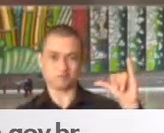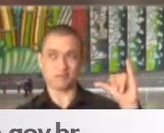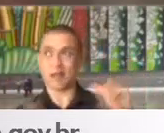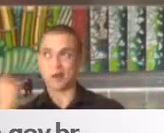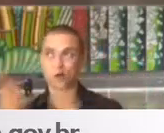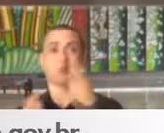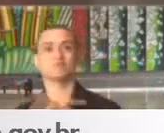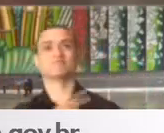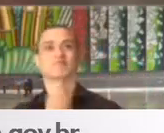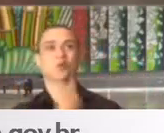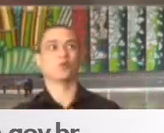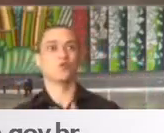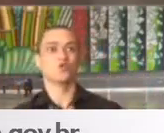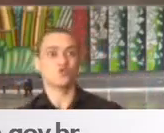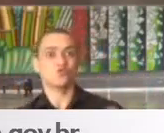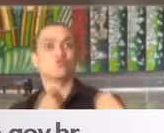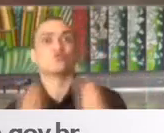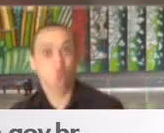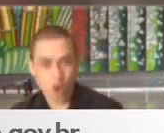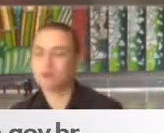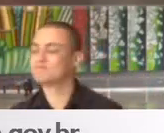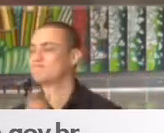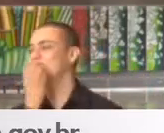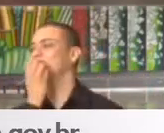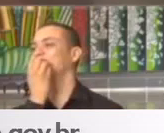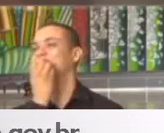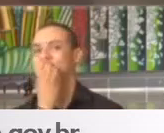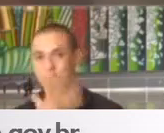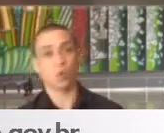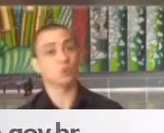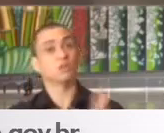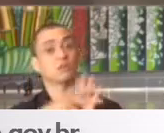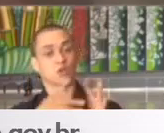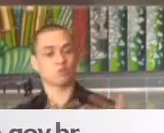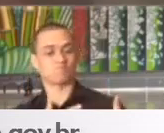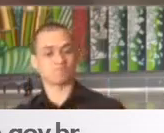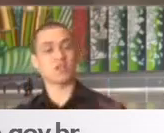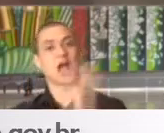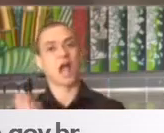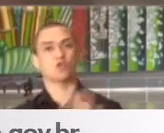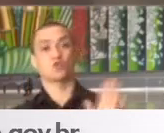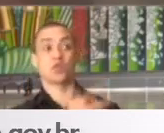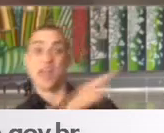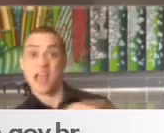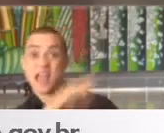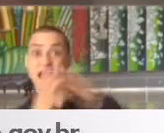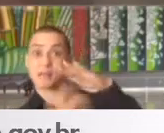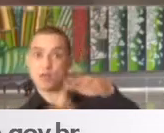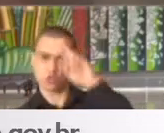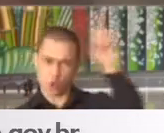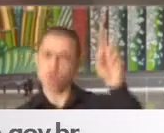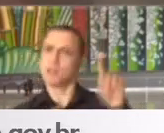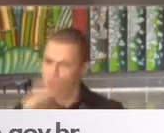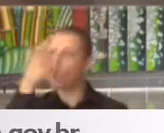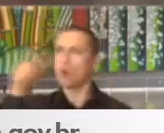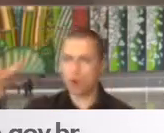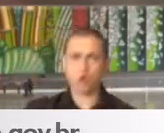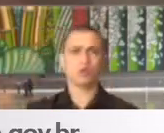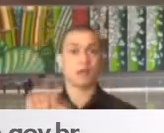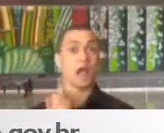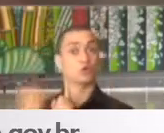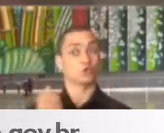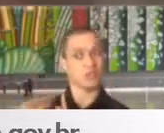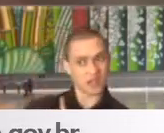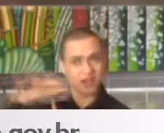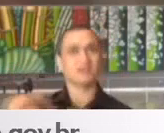é efetivamente uma boa notícia. A solidariedade do segmento empresarial, como de vários segmentos da sociedade civil